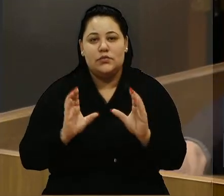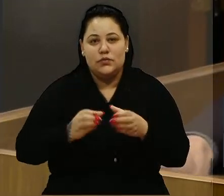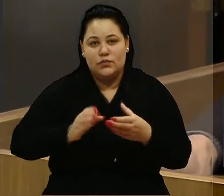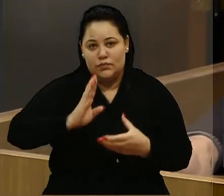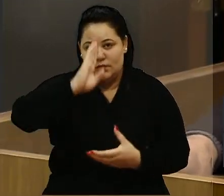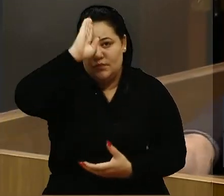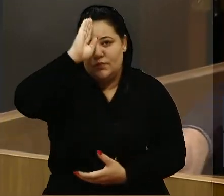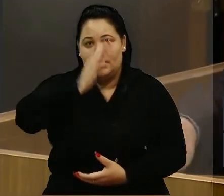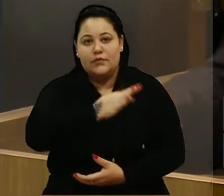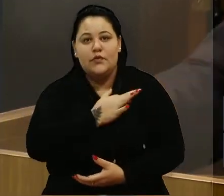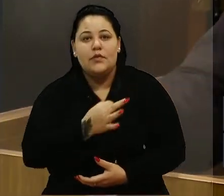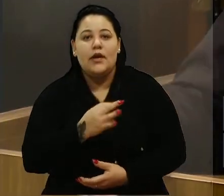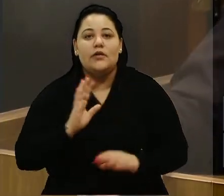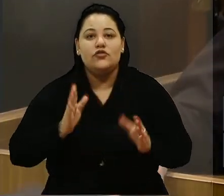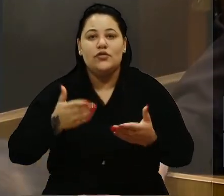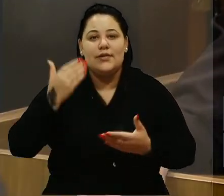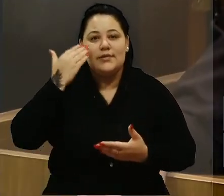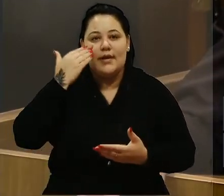Voluntários. A gente sabe que tem